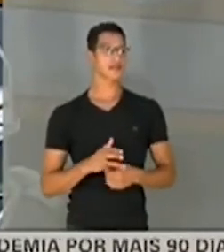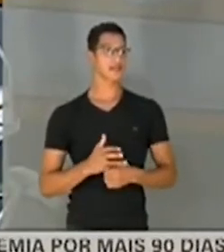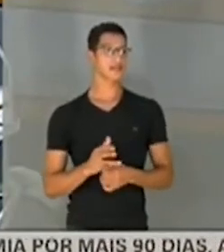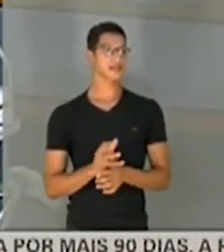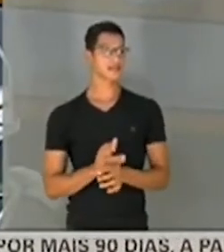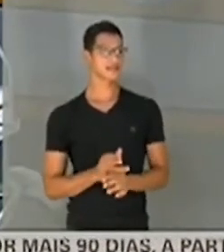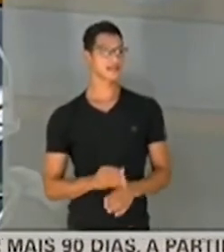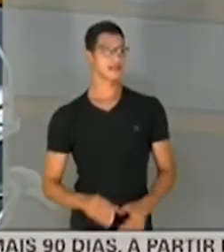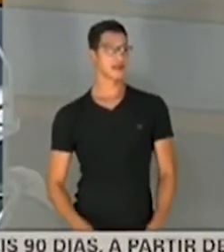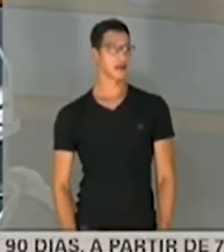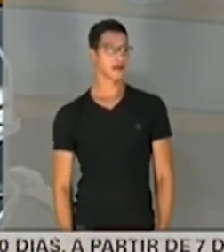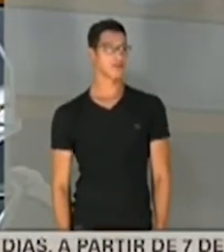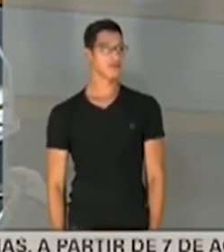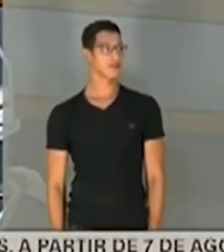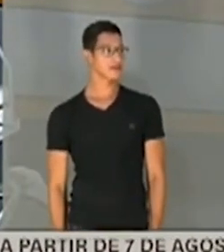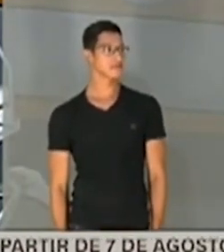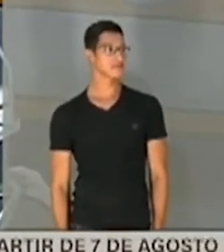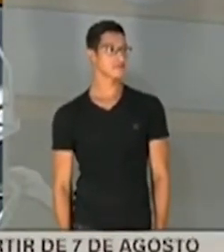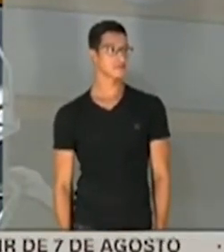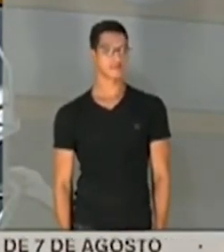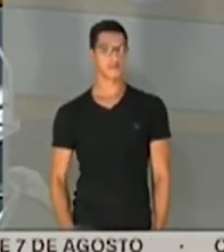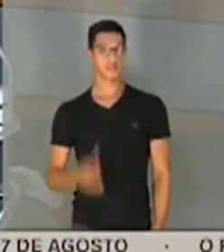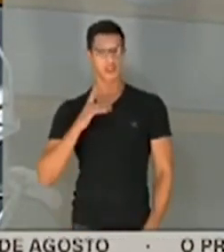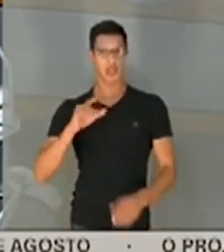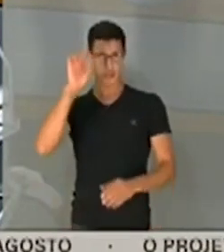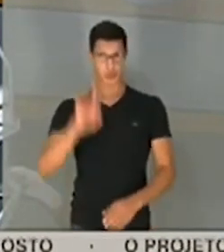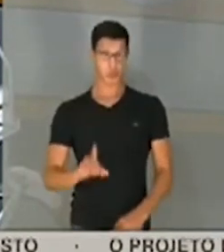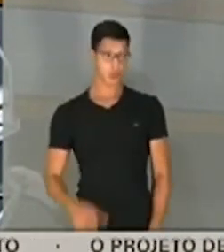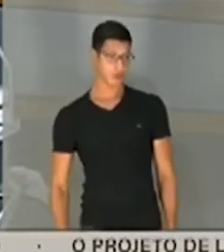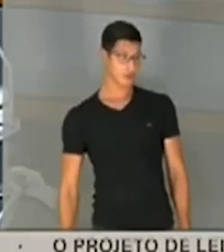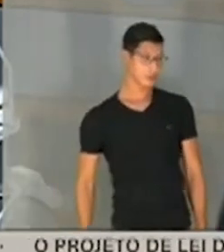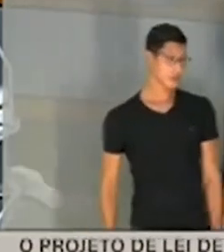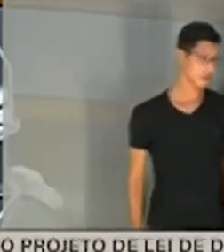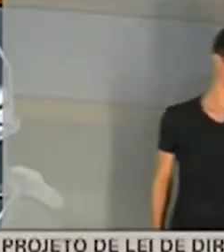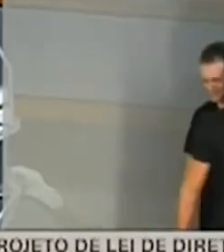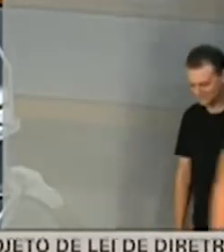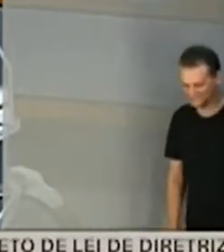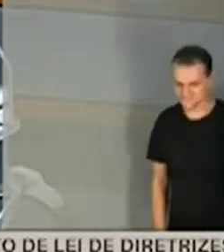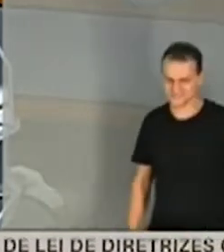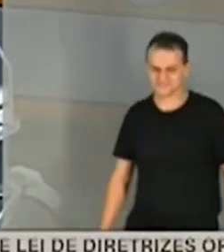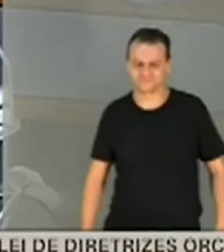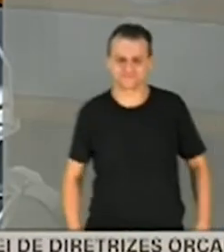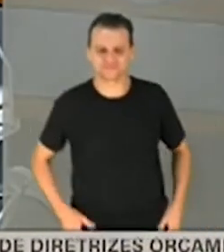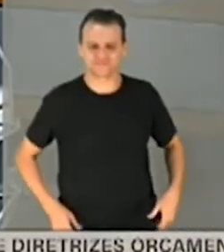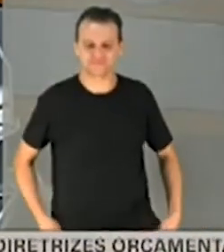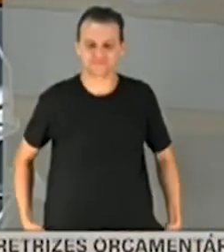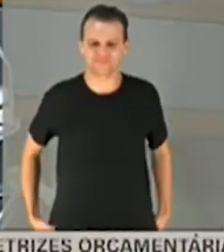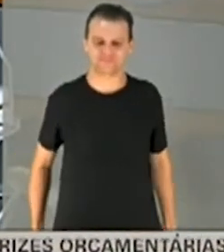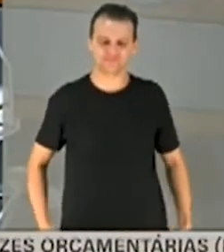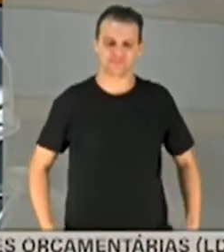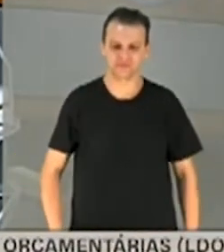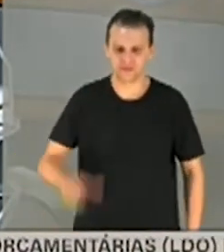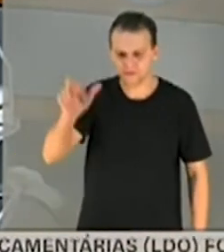Ferreira Dias, até certo dia, diretor de logística do Ministério da Saúde, senador Humberto. Senhor